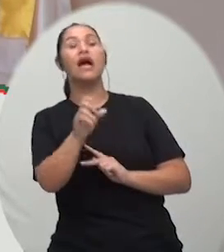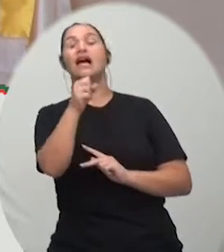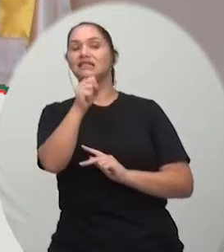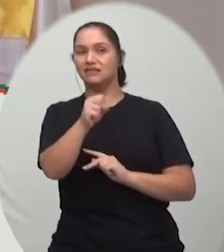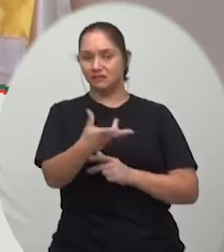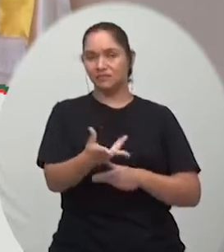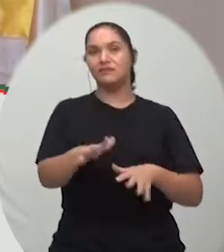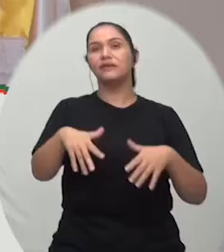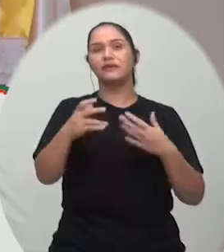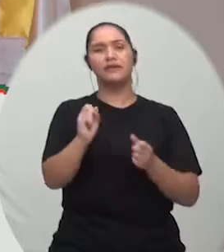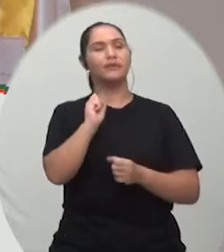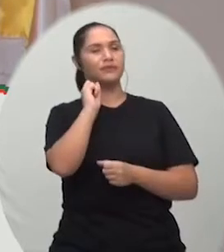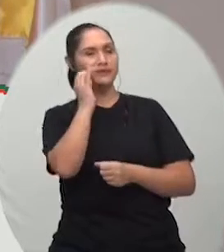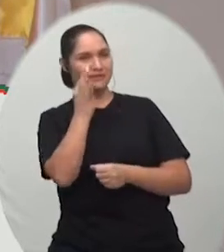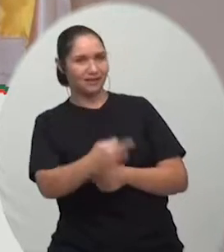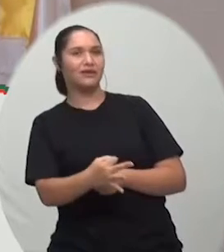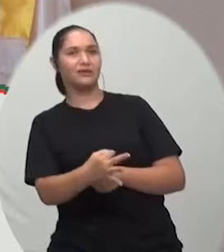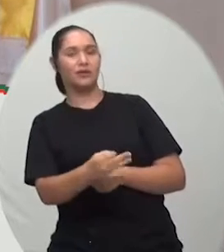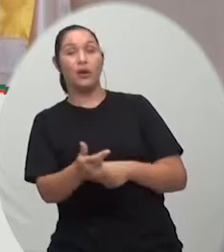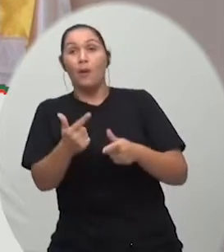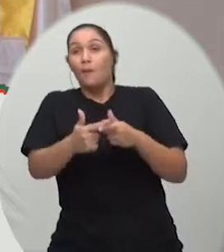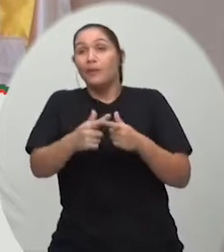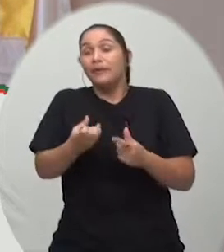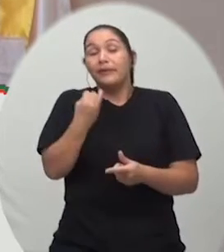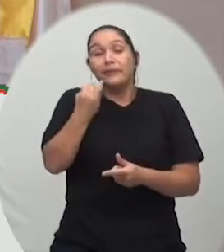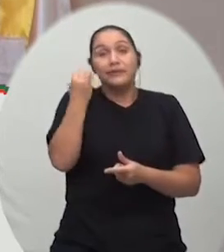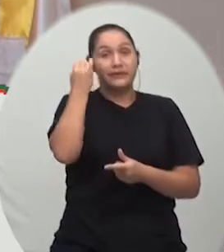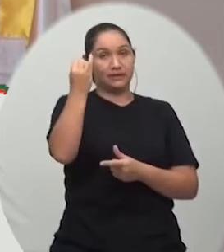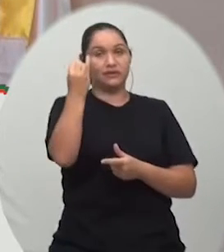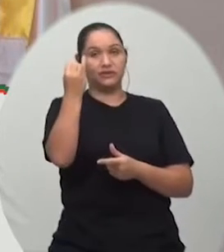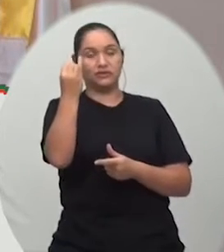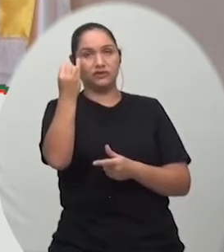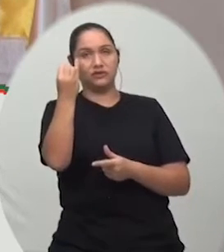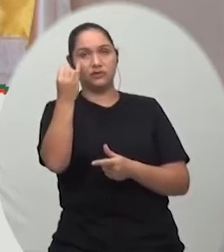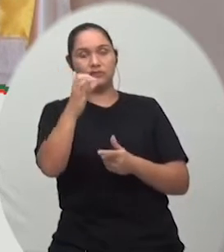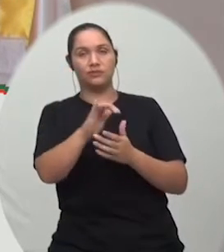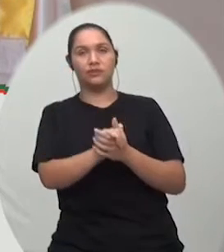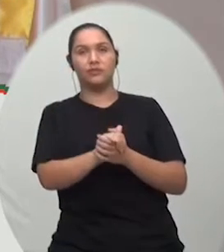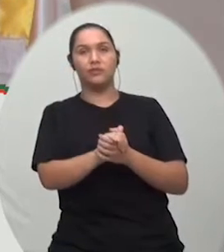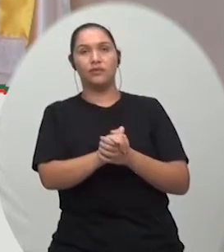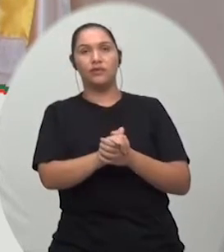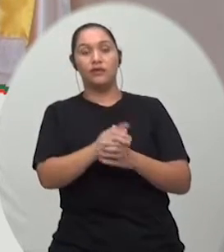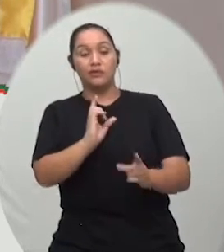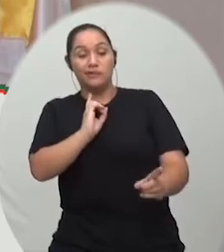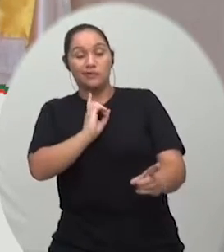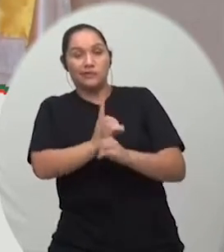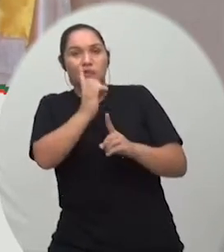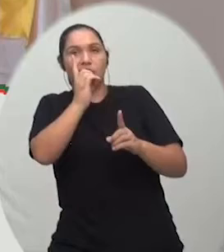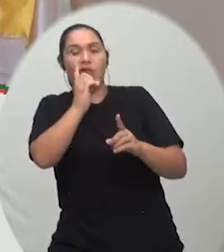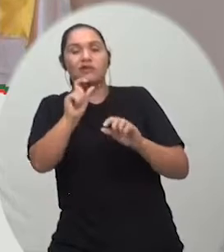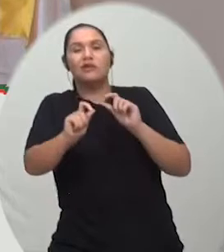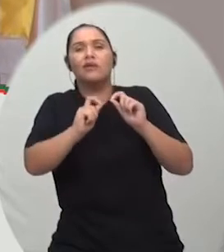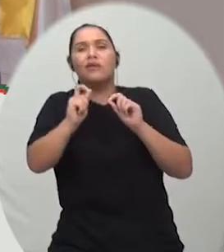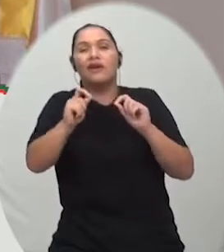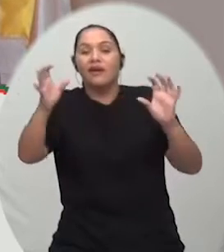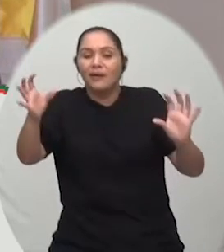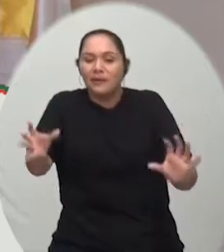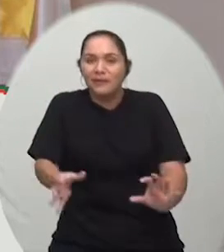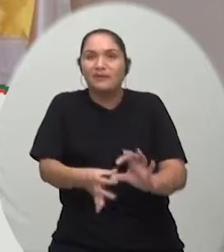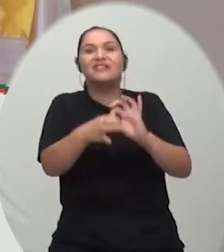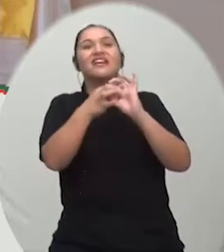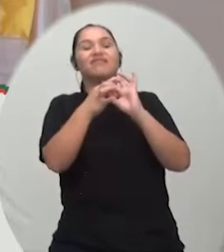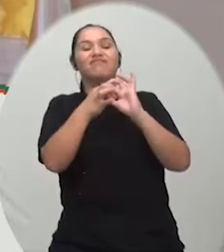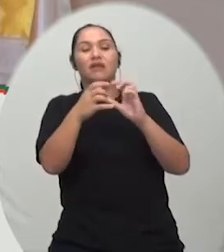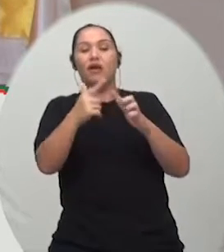Exatamente. É bem isso. A grande importância, a grande sacada desse encontro é exatamente a união de